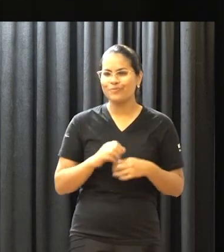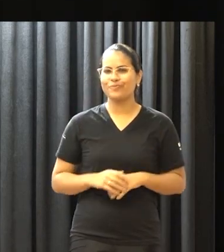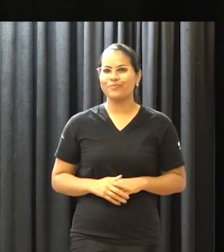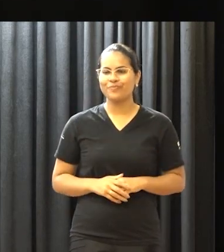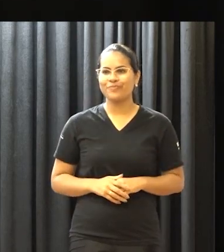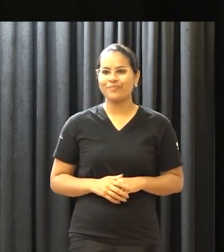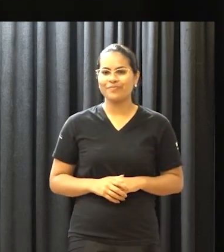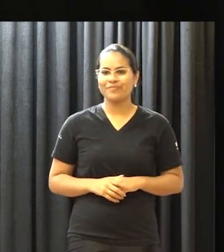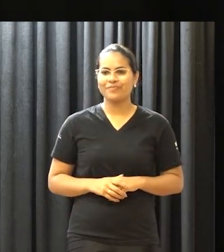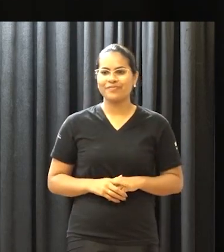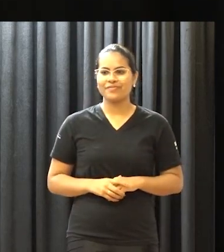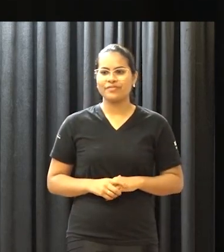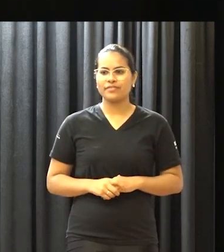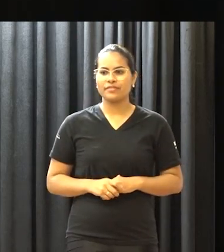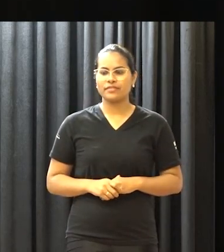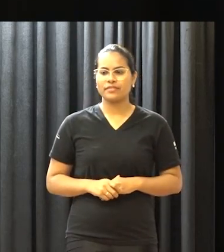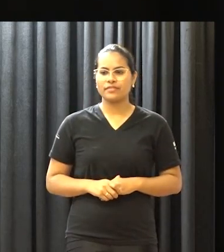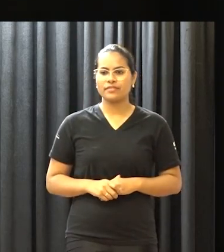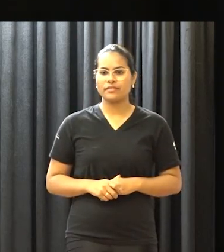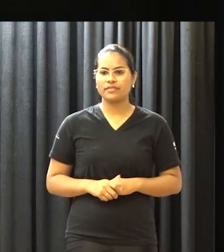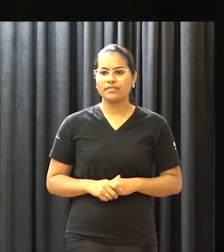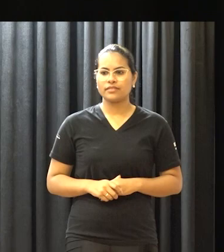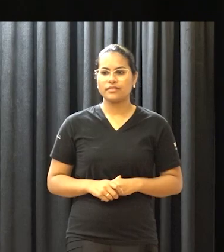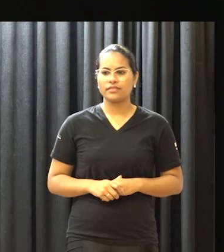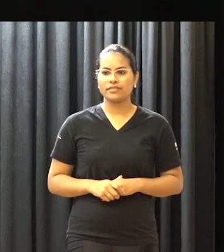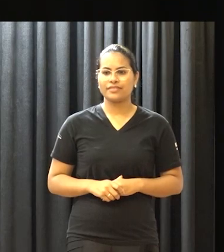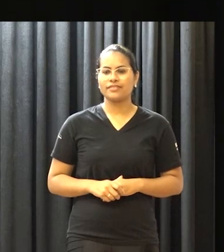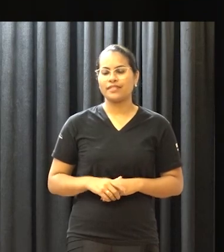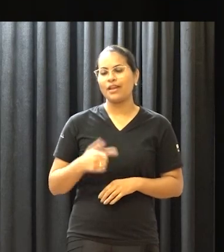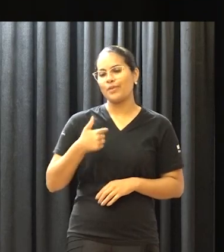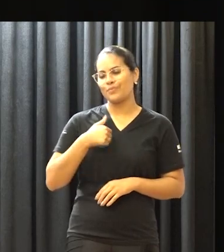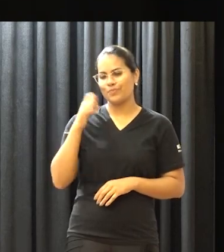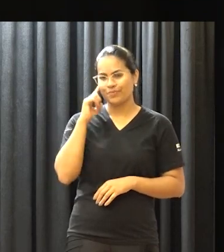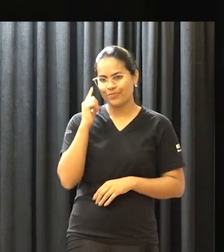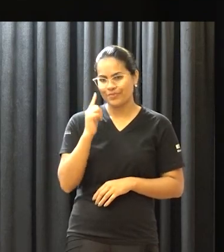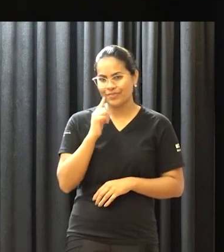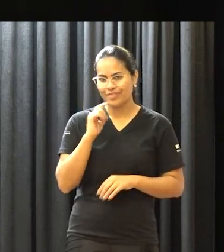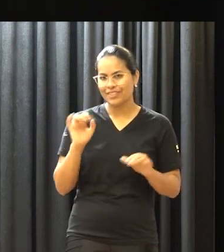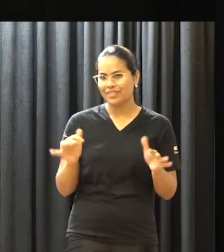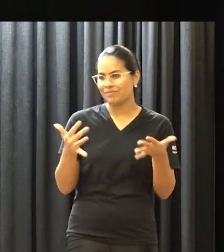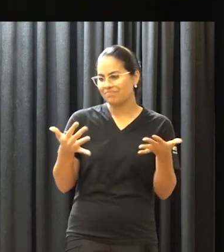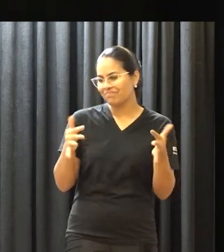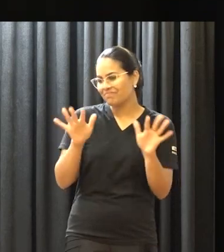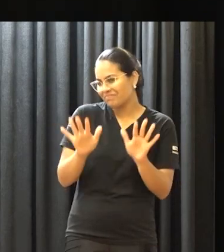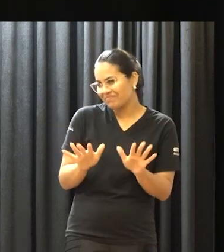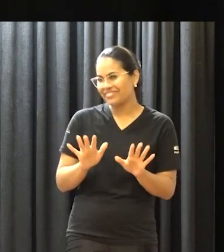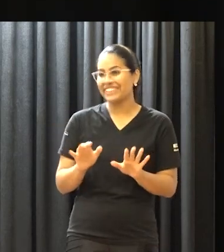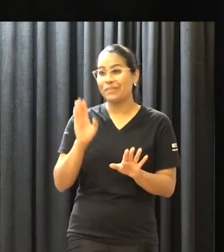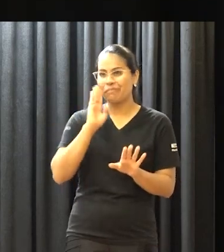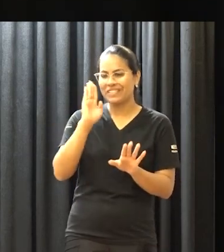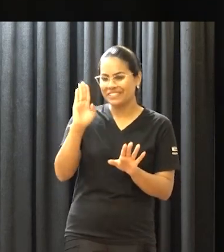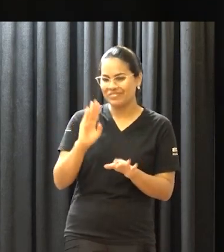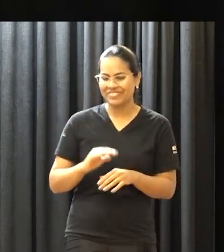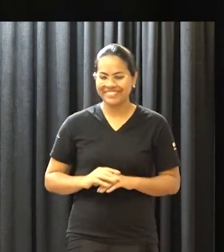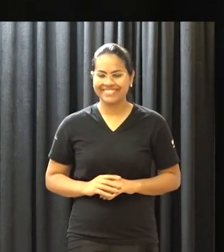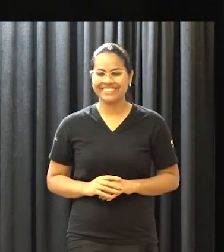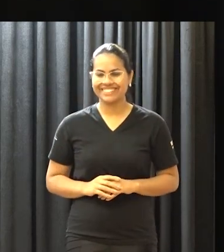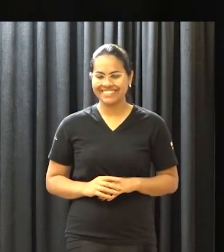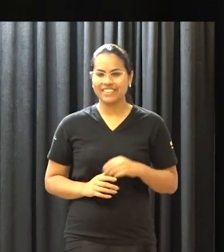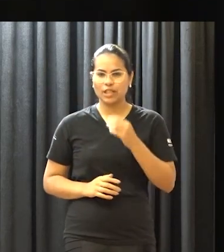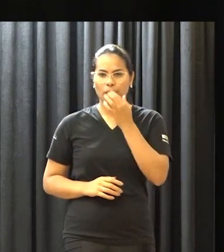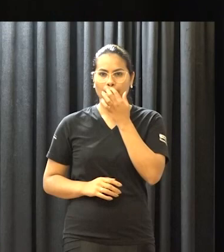Está escrito, eu sou um zampa. Enfim, é isso o principal. E eu